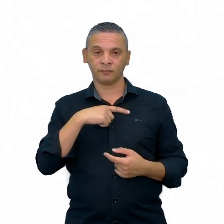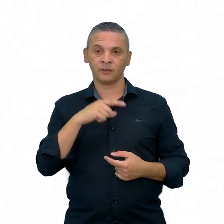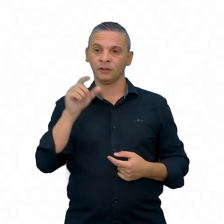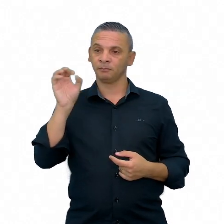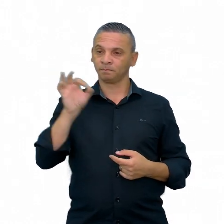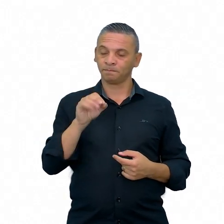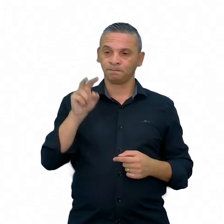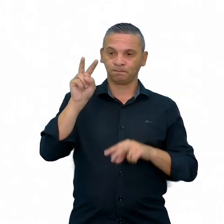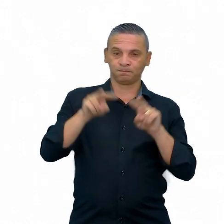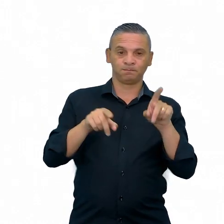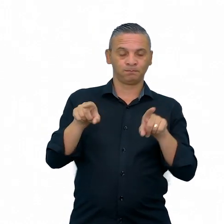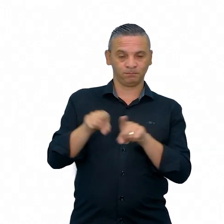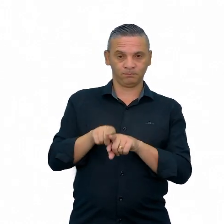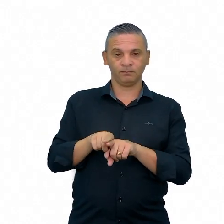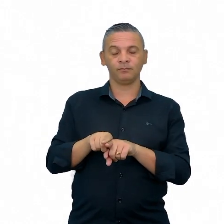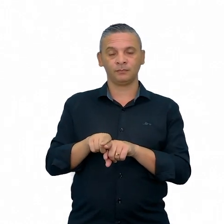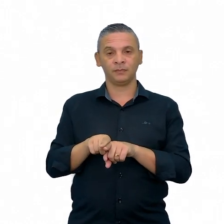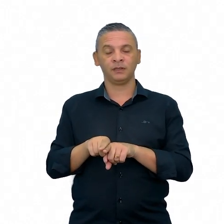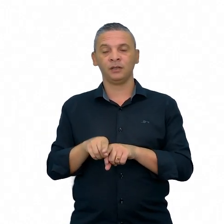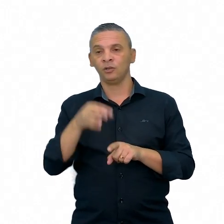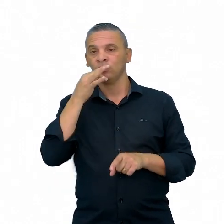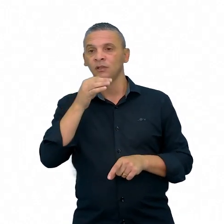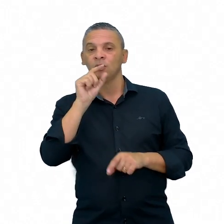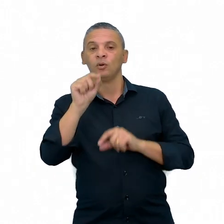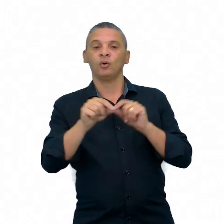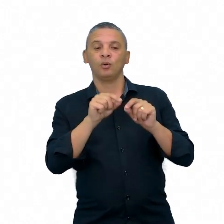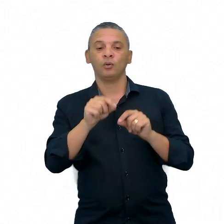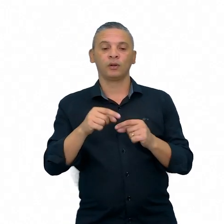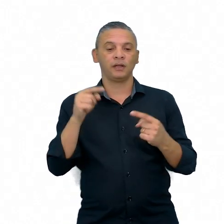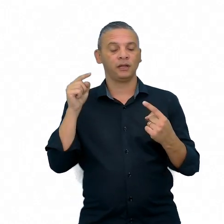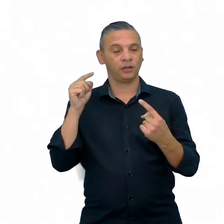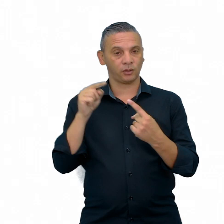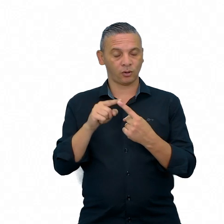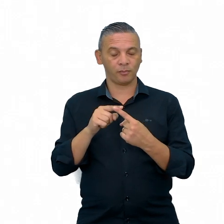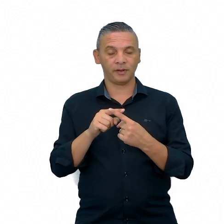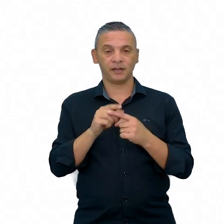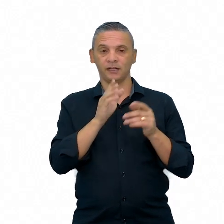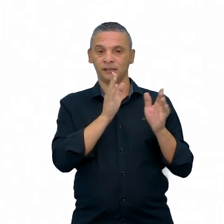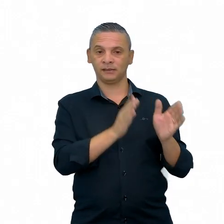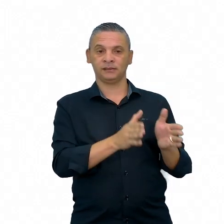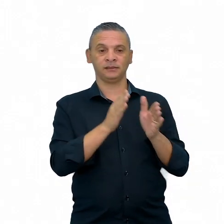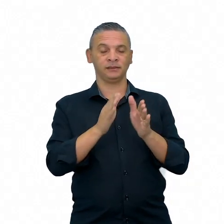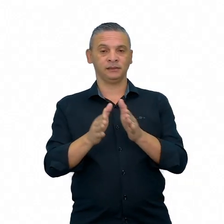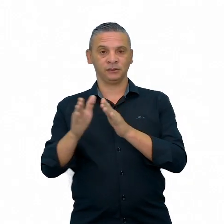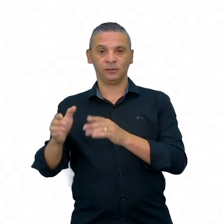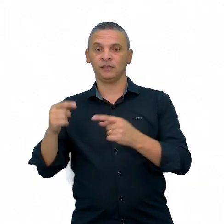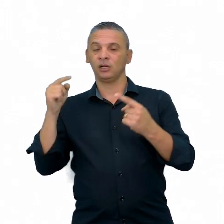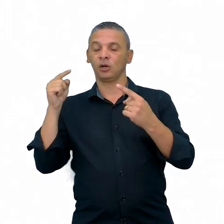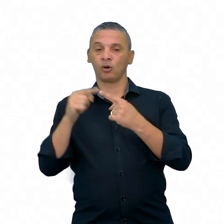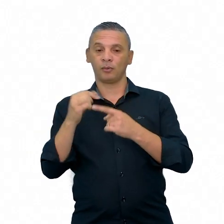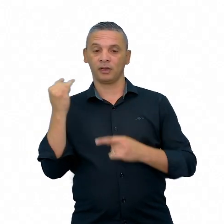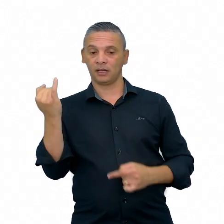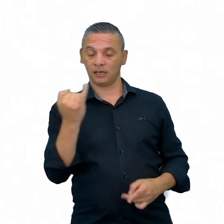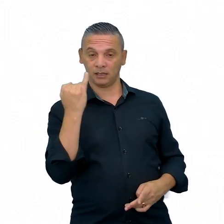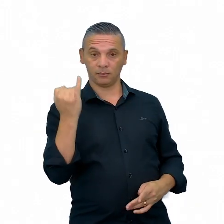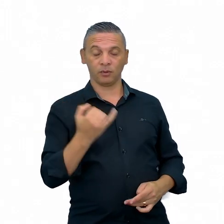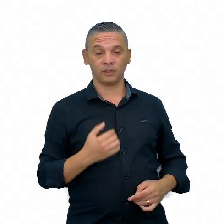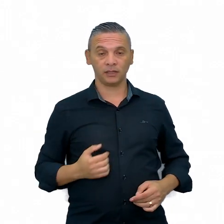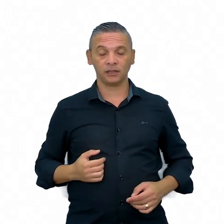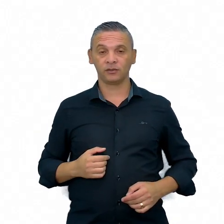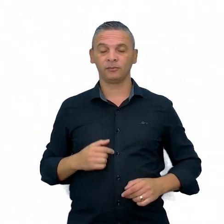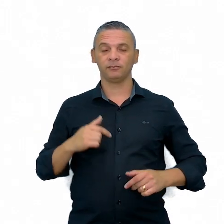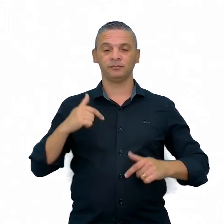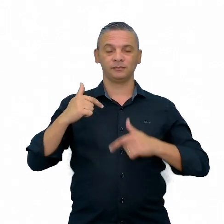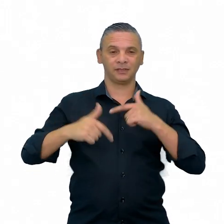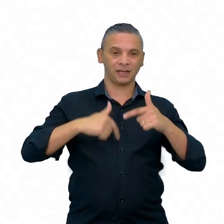de atividade 4, a sugestão está que essa sequência deva... que é necessário, é interessante que os